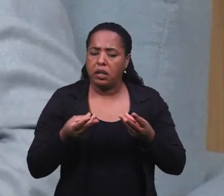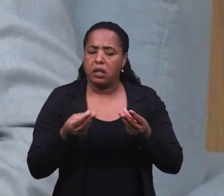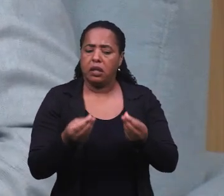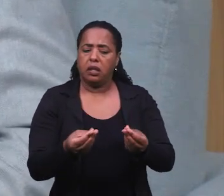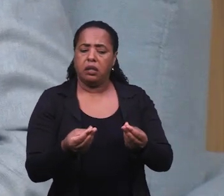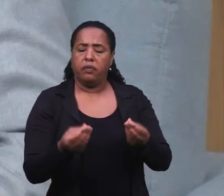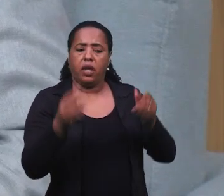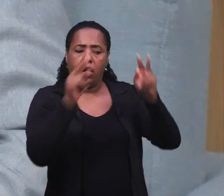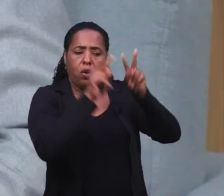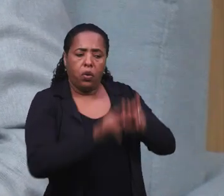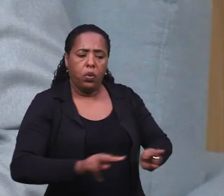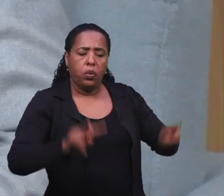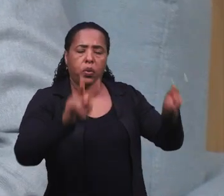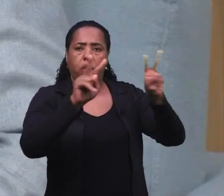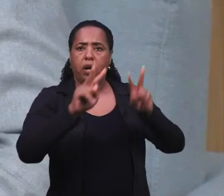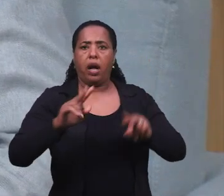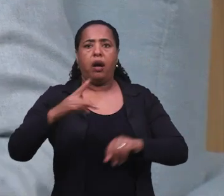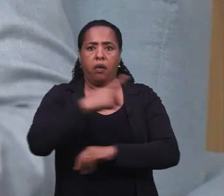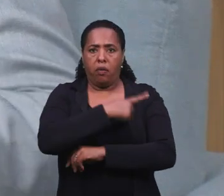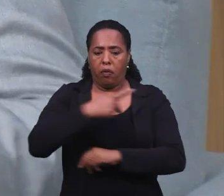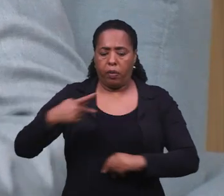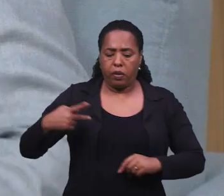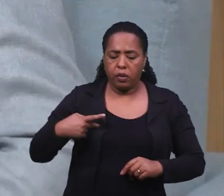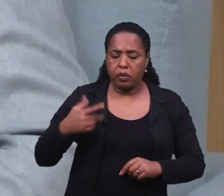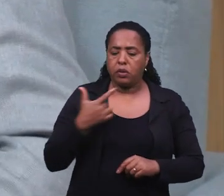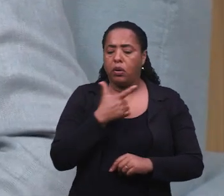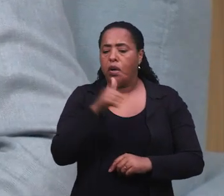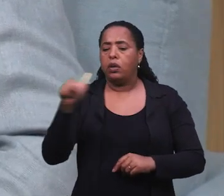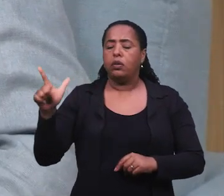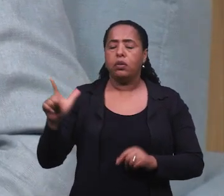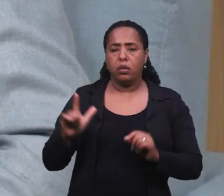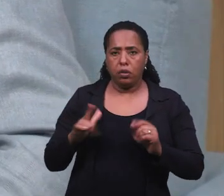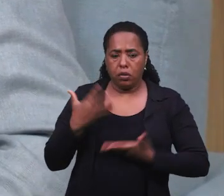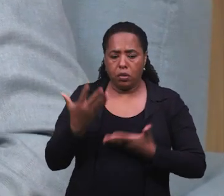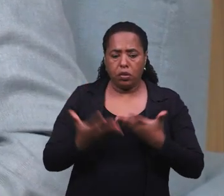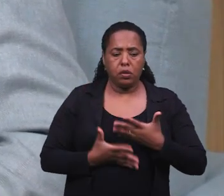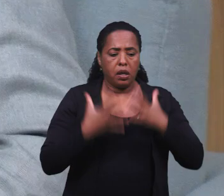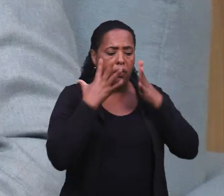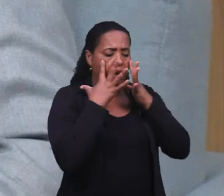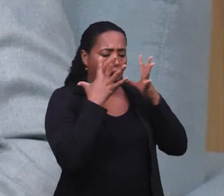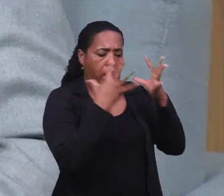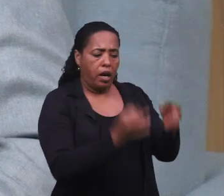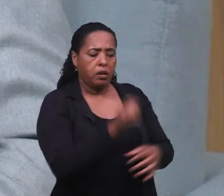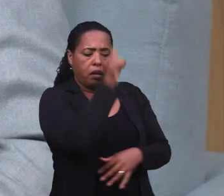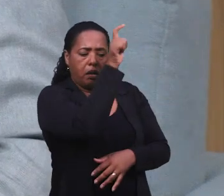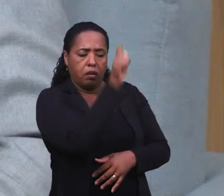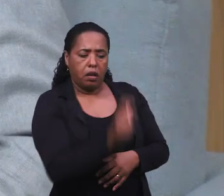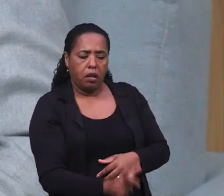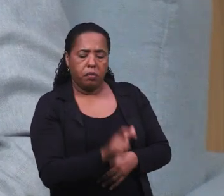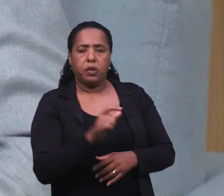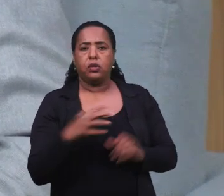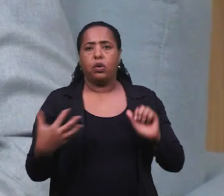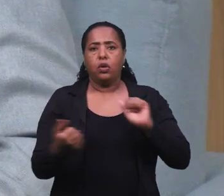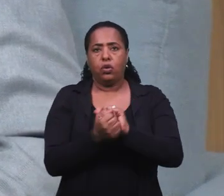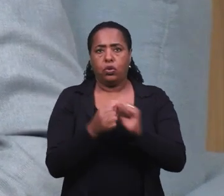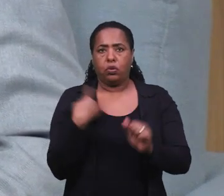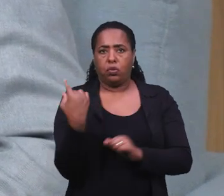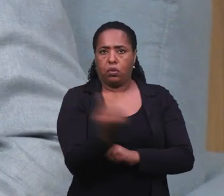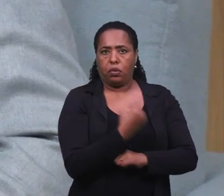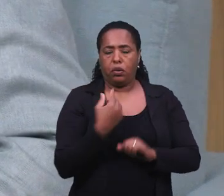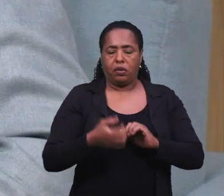bem esclarecida aqui a sua pergunta, Isabela. Agora nós vamos para a terceira pergunta, a